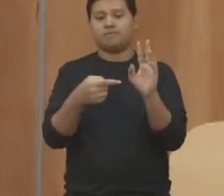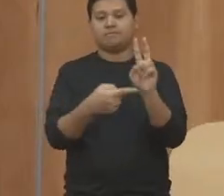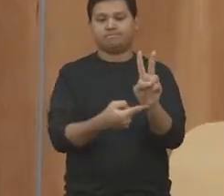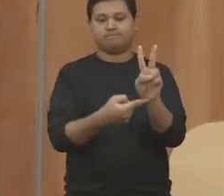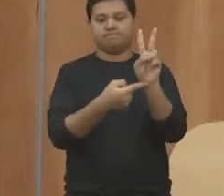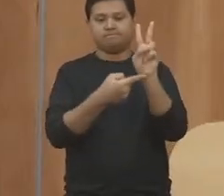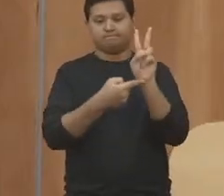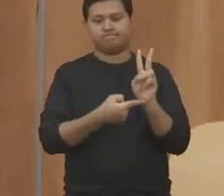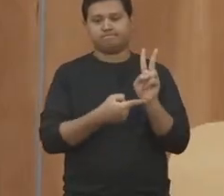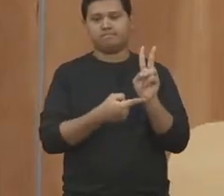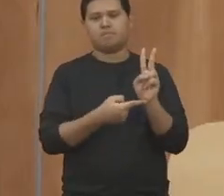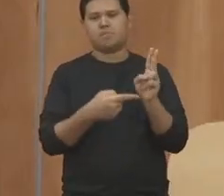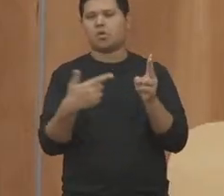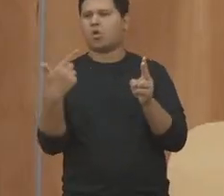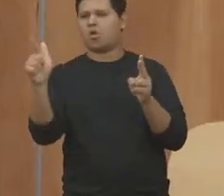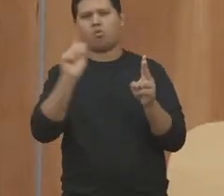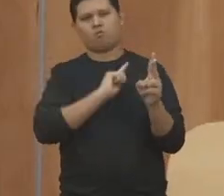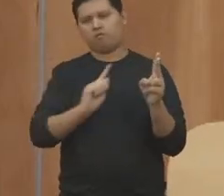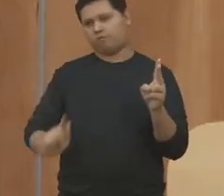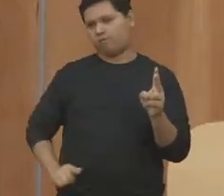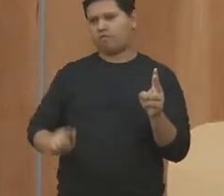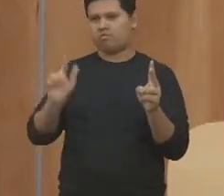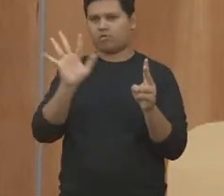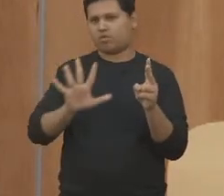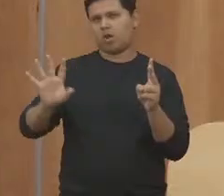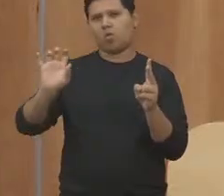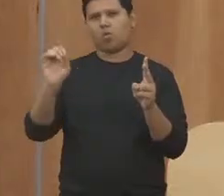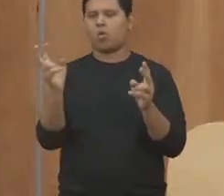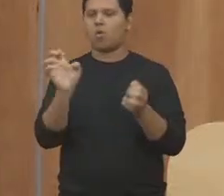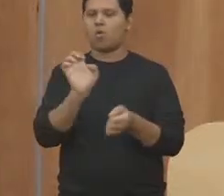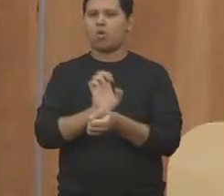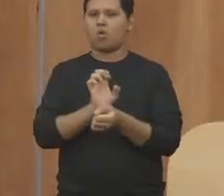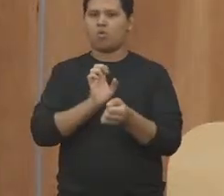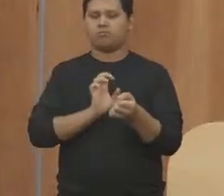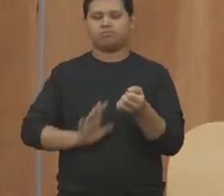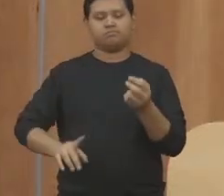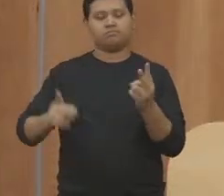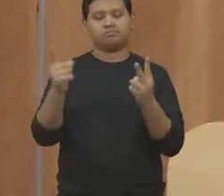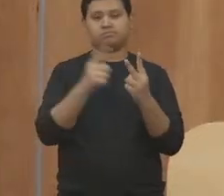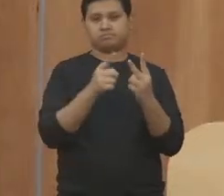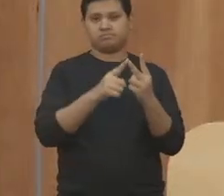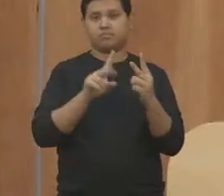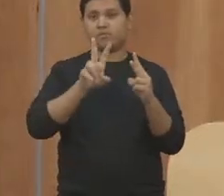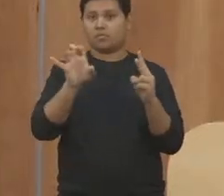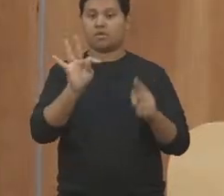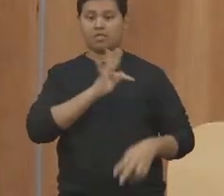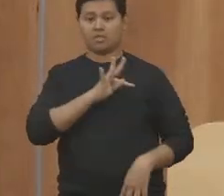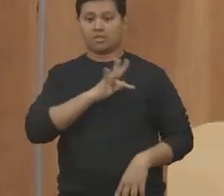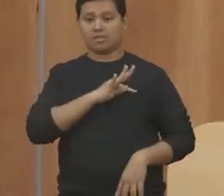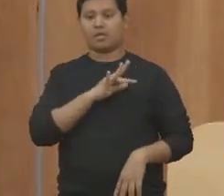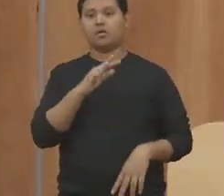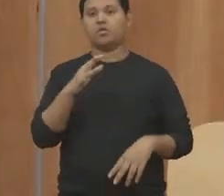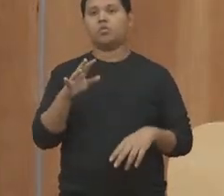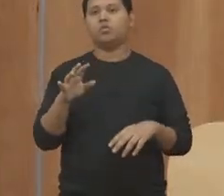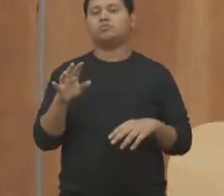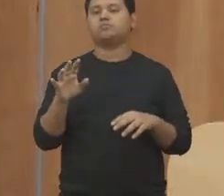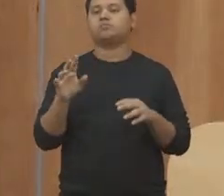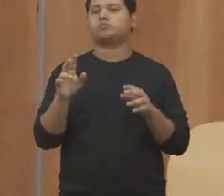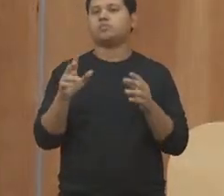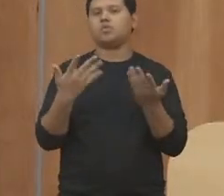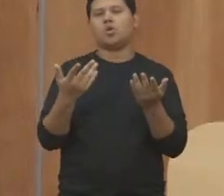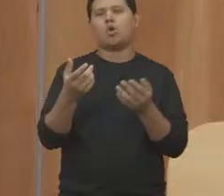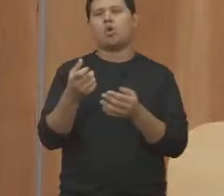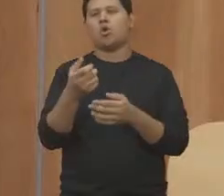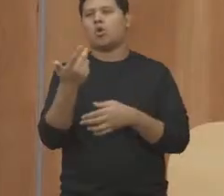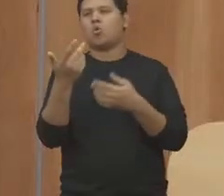financiamento, seja através do governo federal, do governo estadual, e o outro eixo do aspecto técnico, arquitetônico desse projeto, da